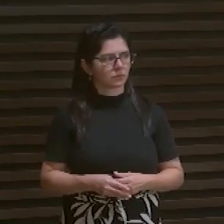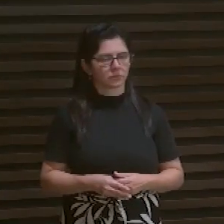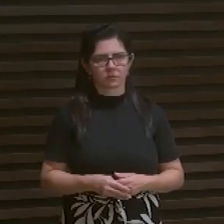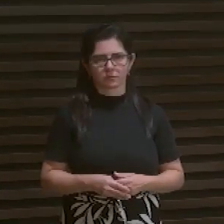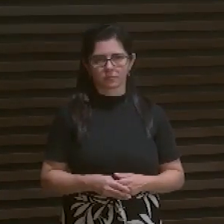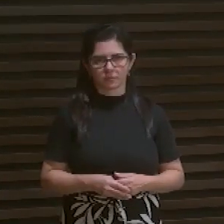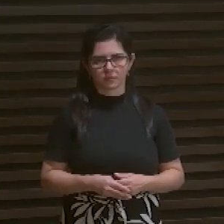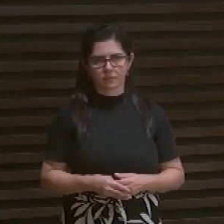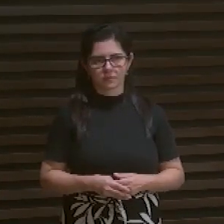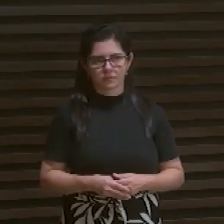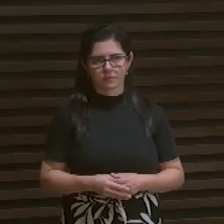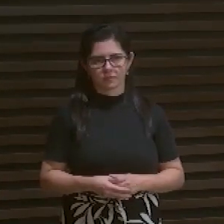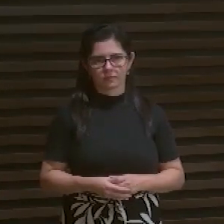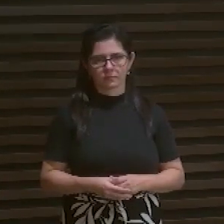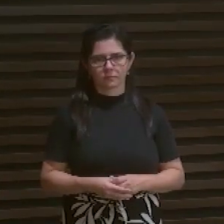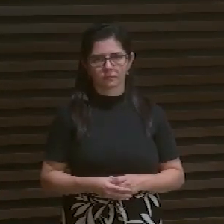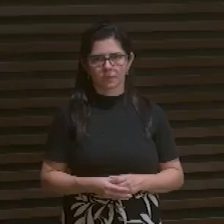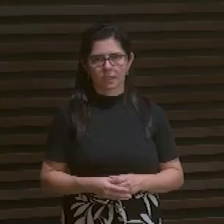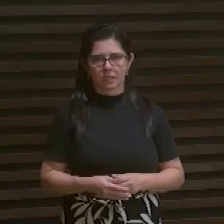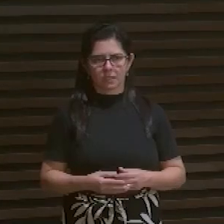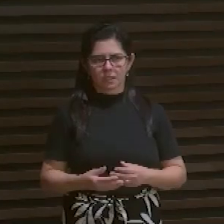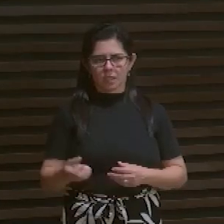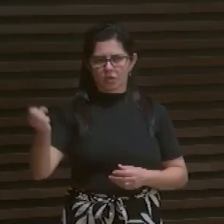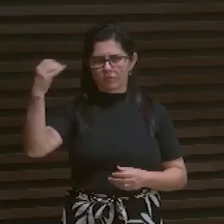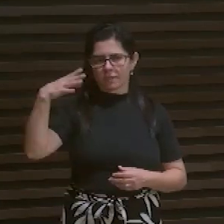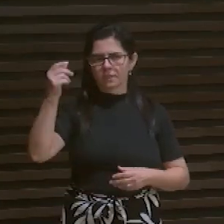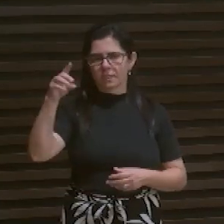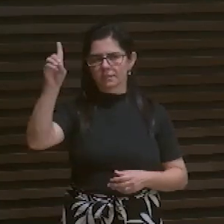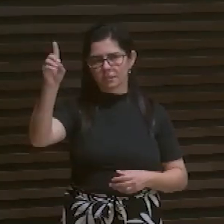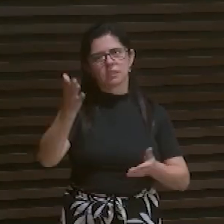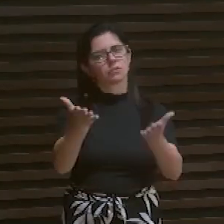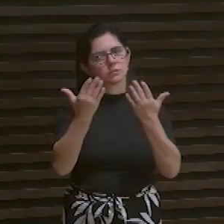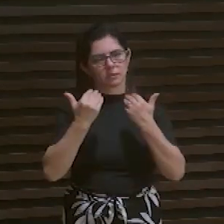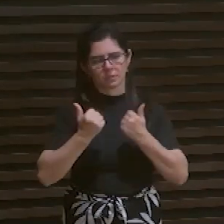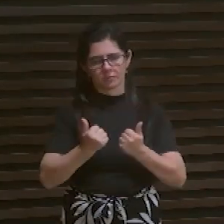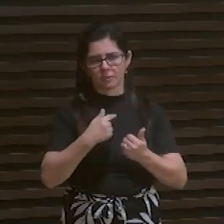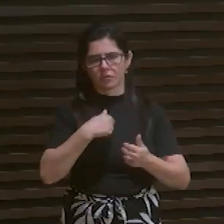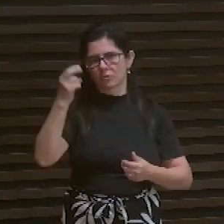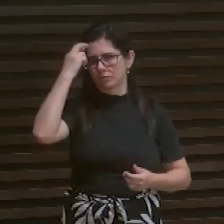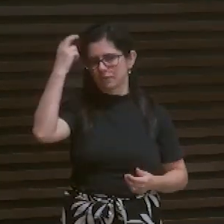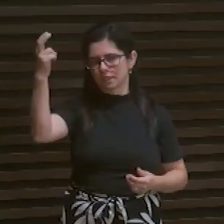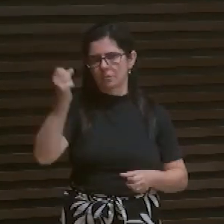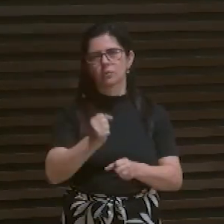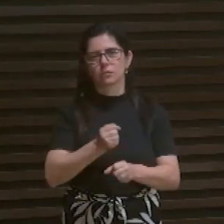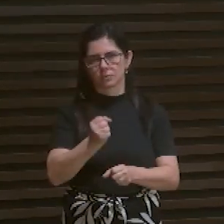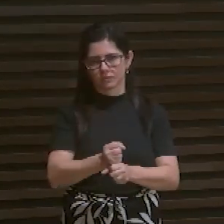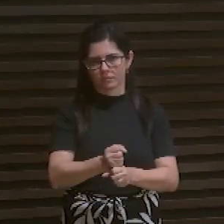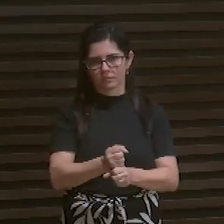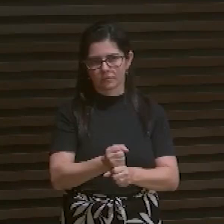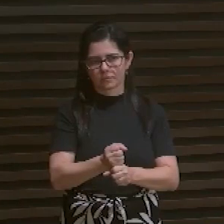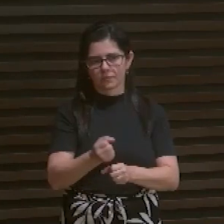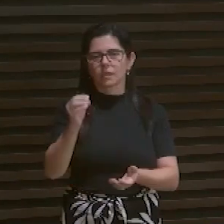Tá. Então vamos ler junto. Conforme a graça de Deus que me foi concedida, eu, como sábio construtor, lancei o